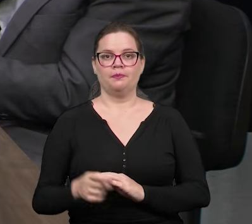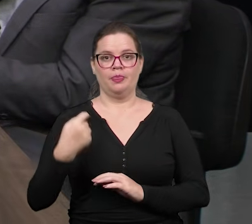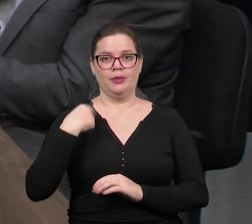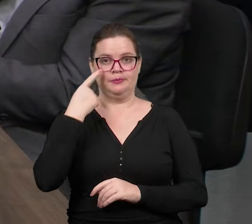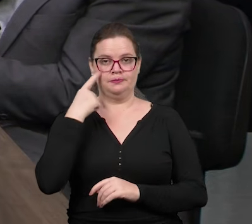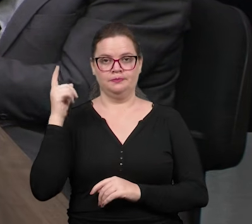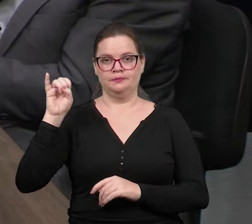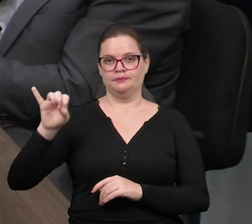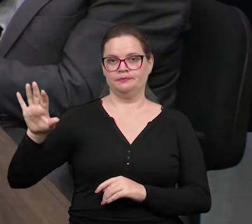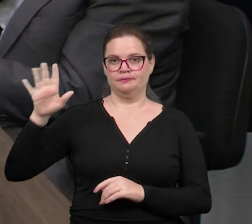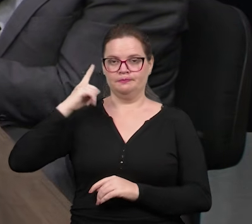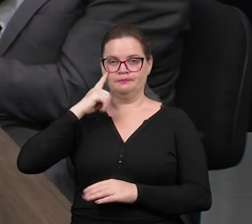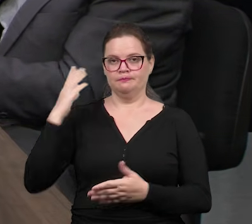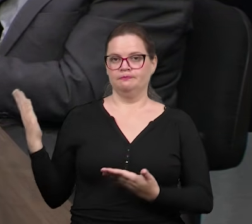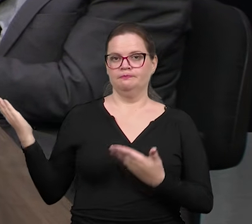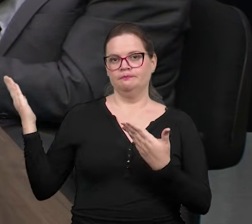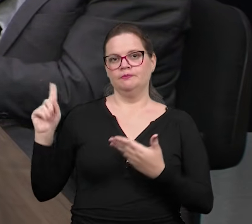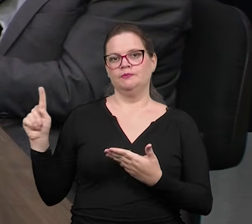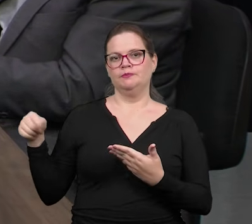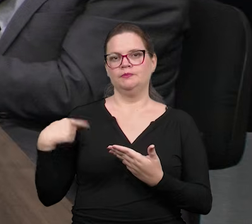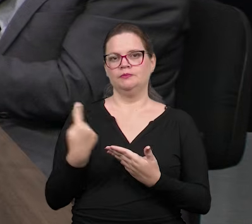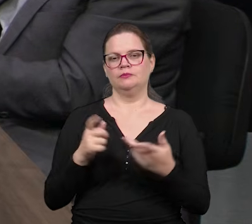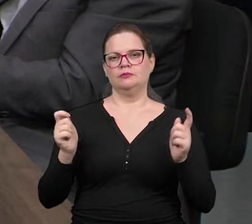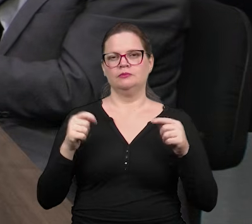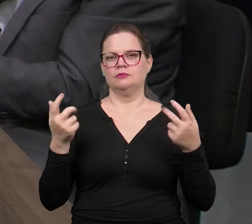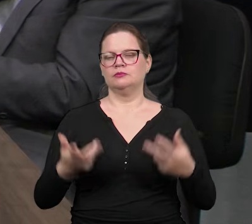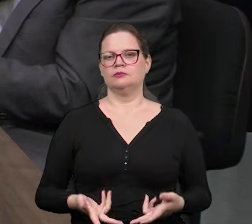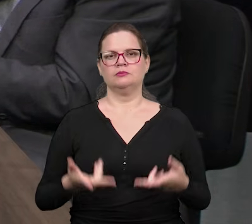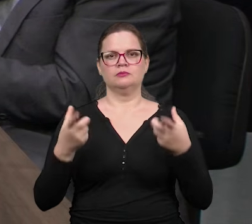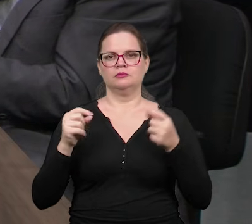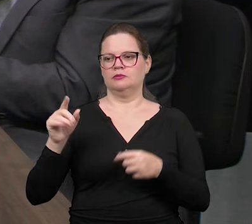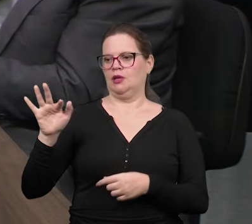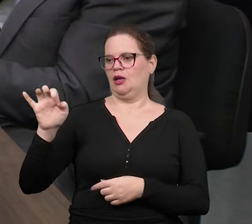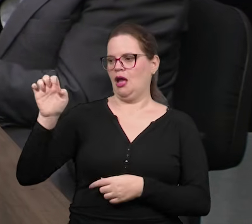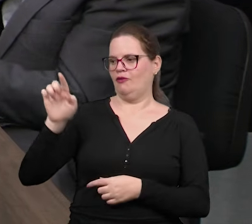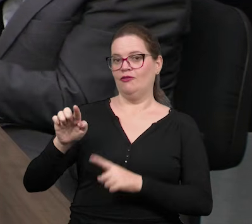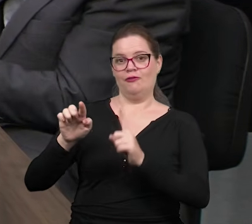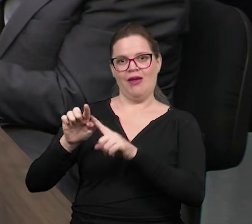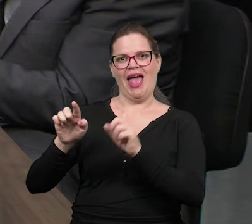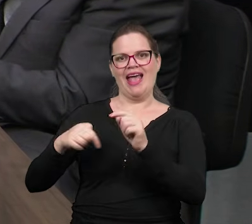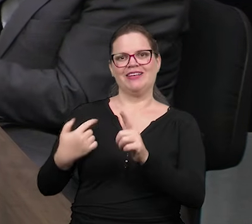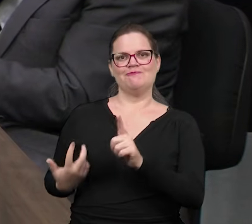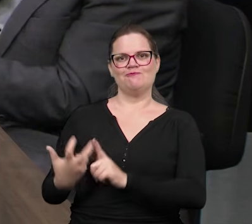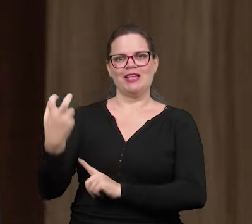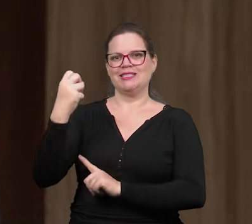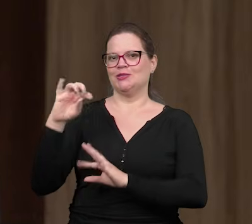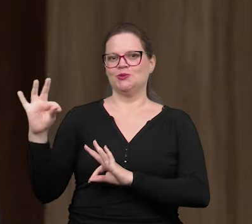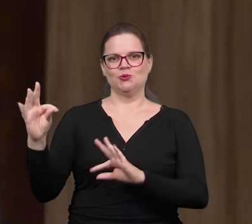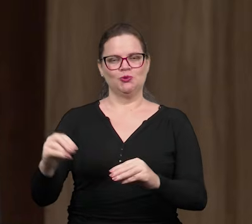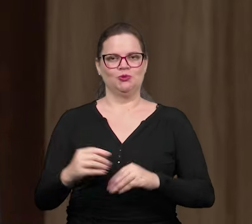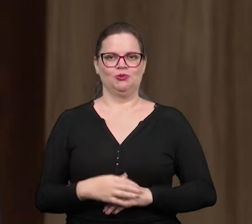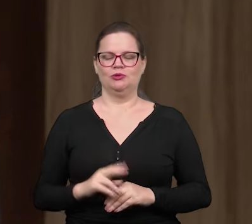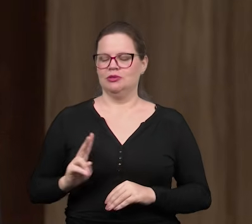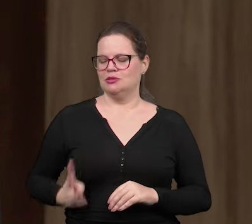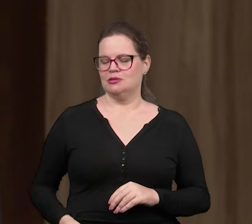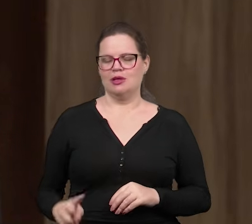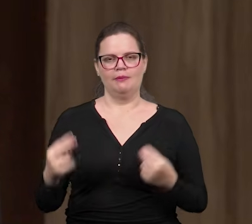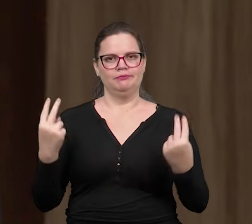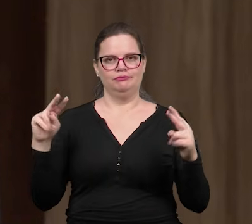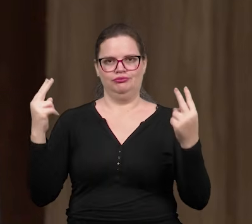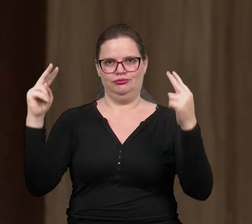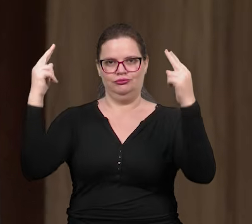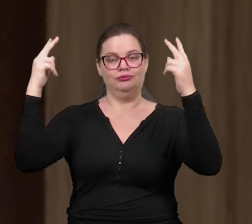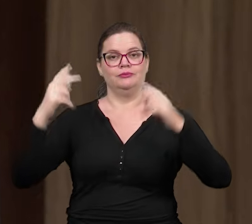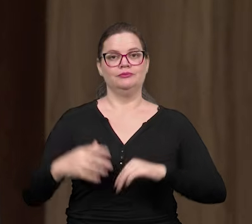quadro que a fé verdadeira é triunfante. É triunfante. E leva o homem